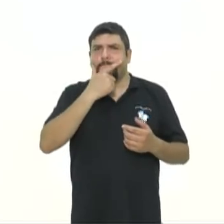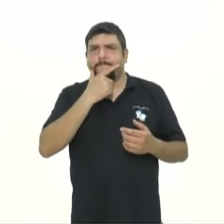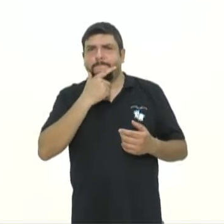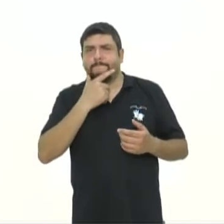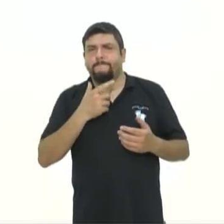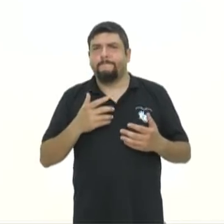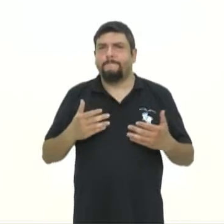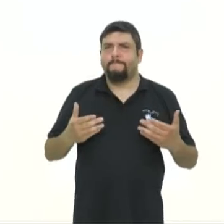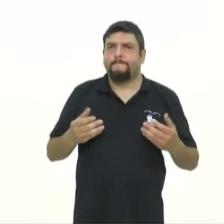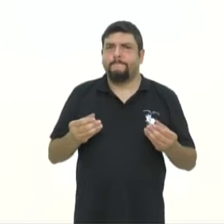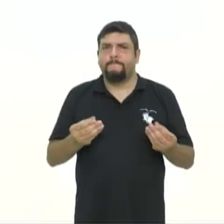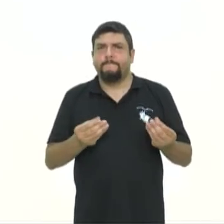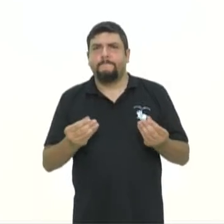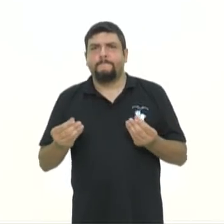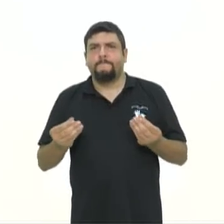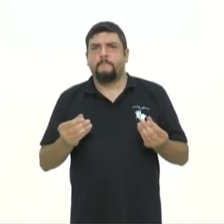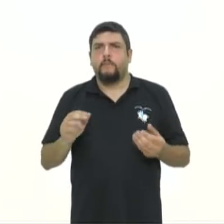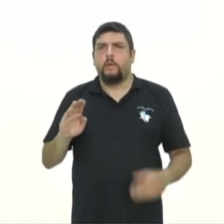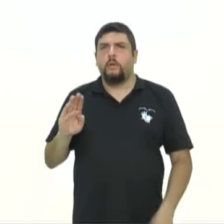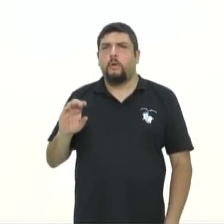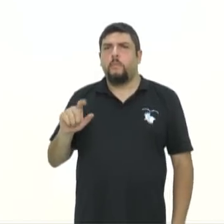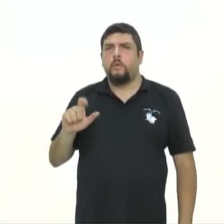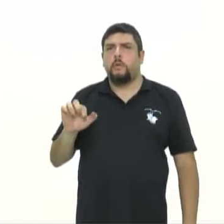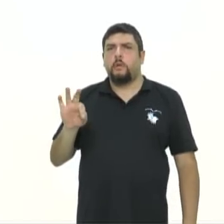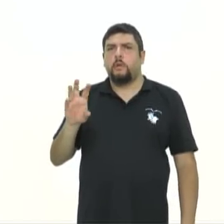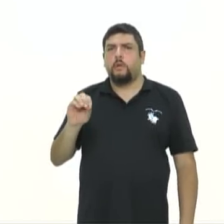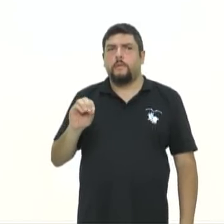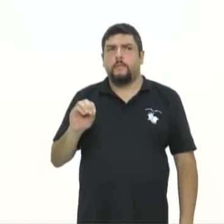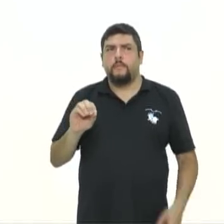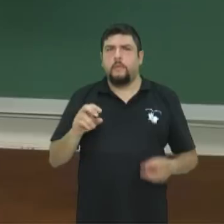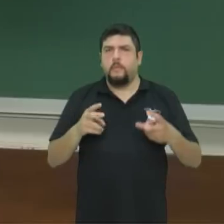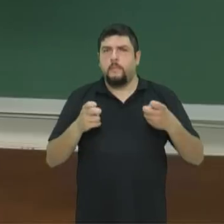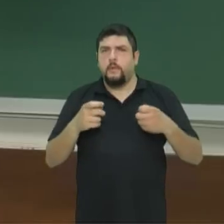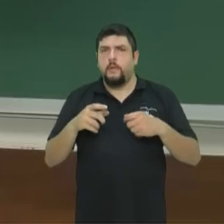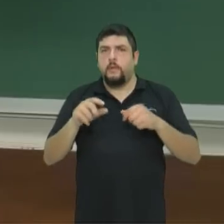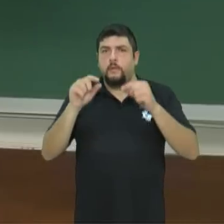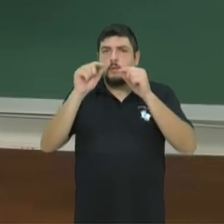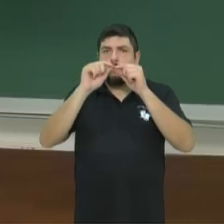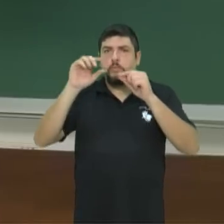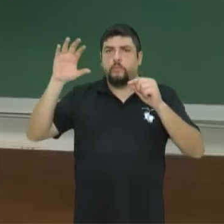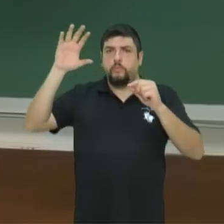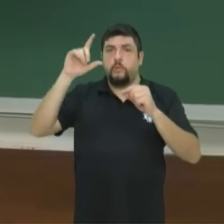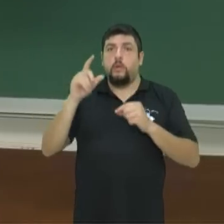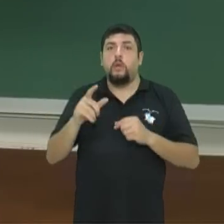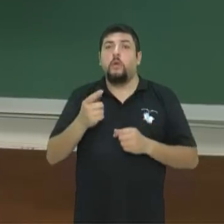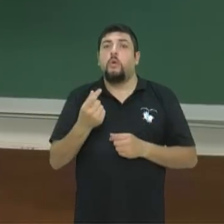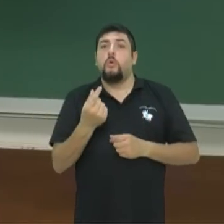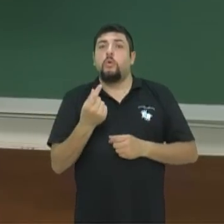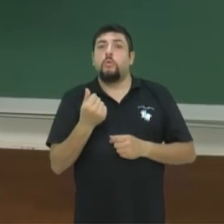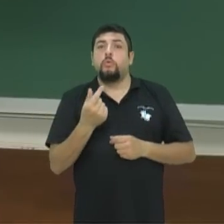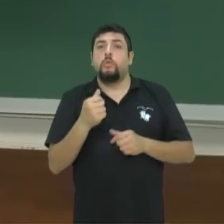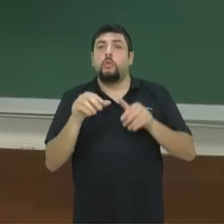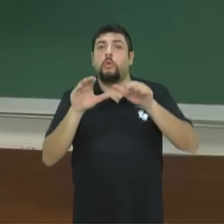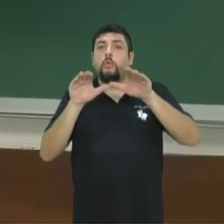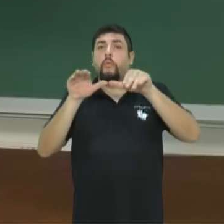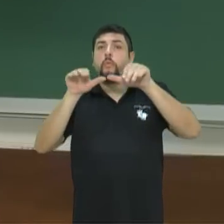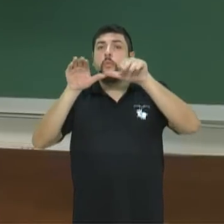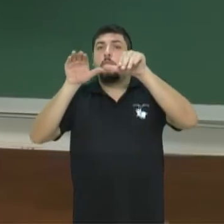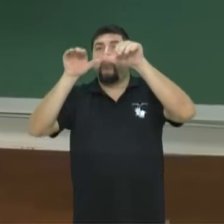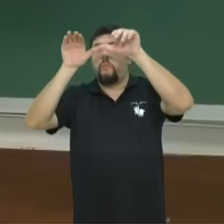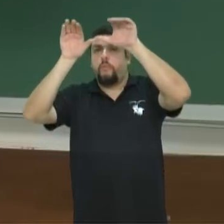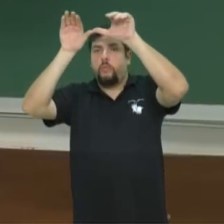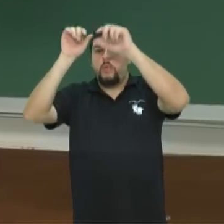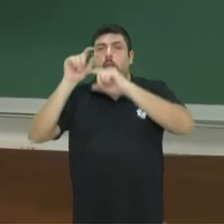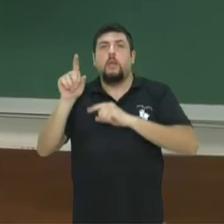de o dinheiro com duas asas voando, né? Percebam que aqui a gente tem uma personificação, o dinheiro adquiriu ali vida,